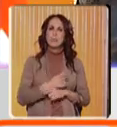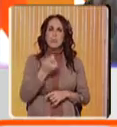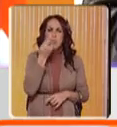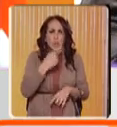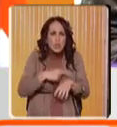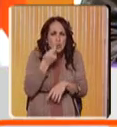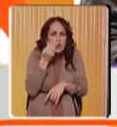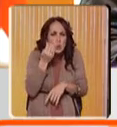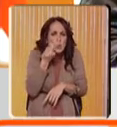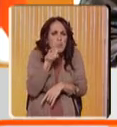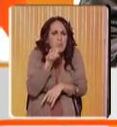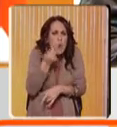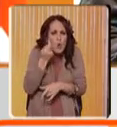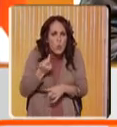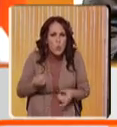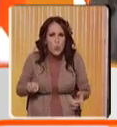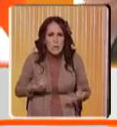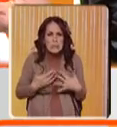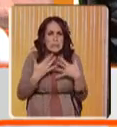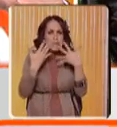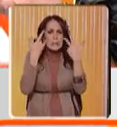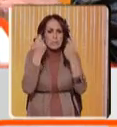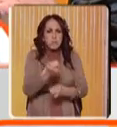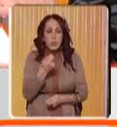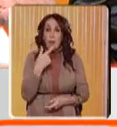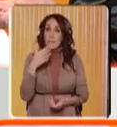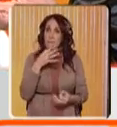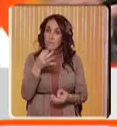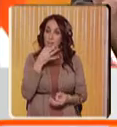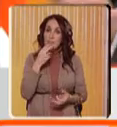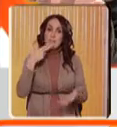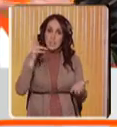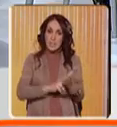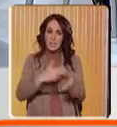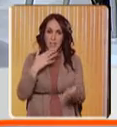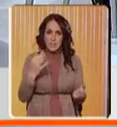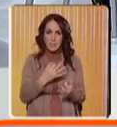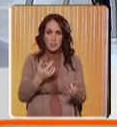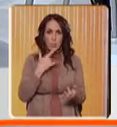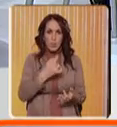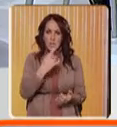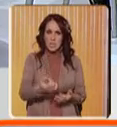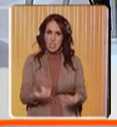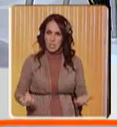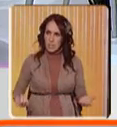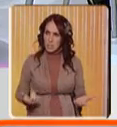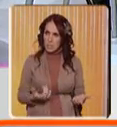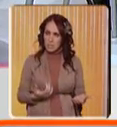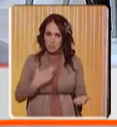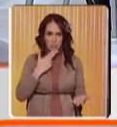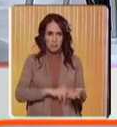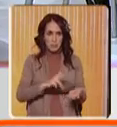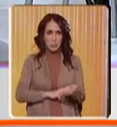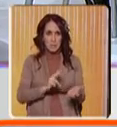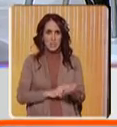breves segundos. Por isso mesmo. Não, agora estamos a falar abertamente e podemos dizer... Não se pode dizer isto. Eu não estou a dizer nem mais nada. Todos nós